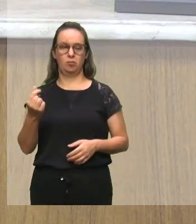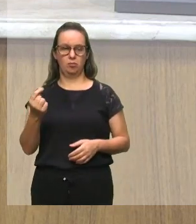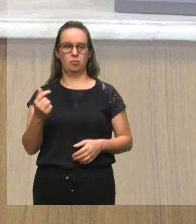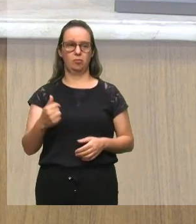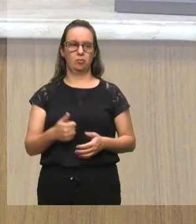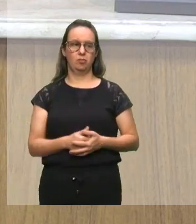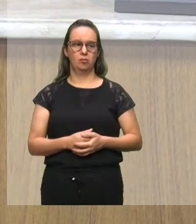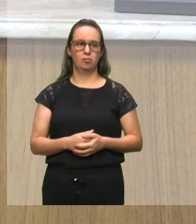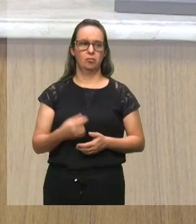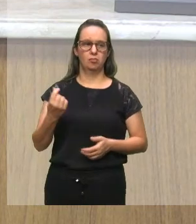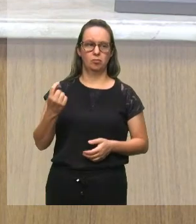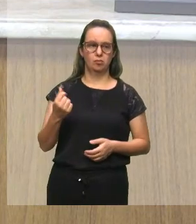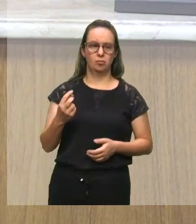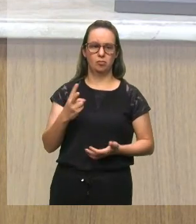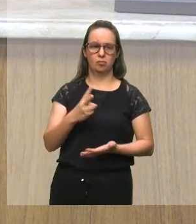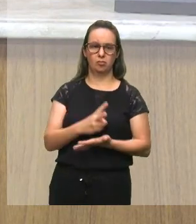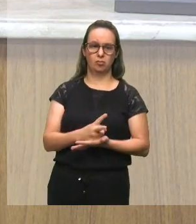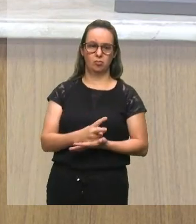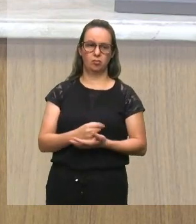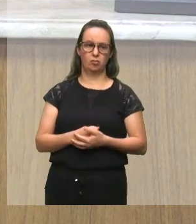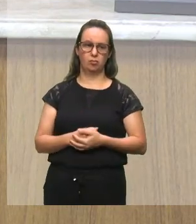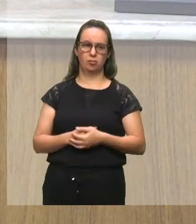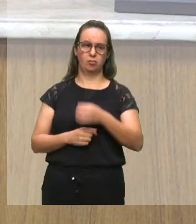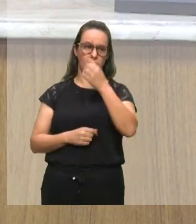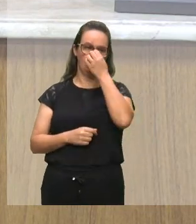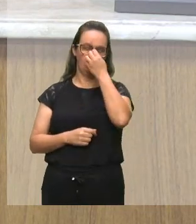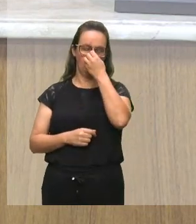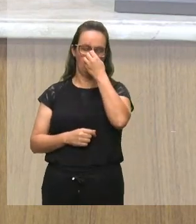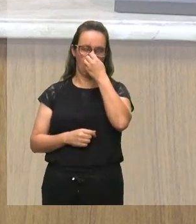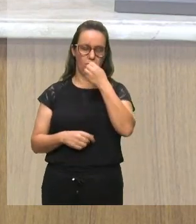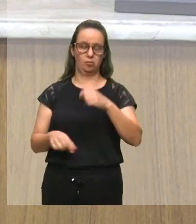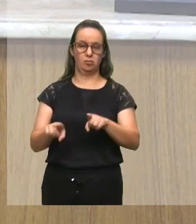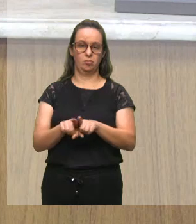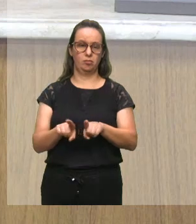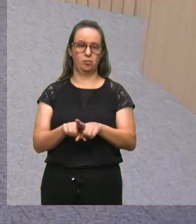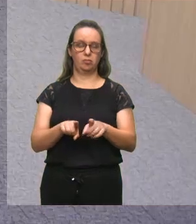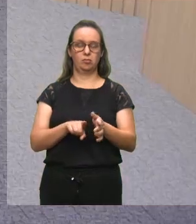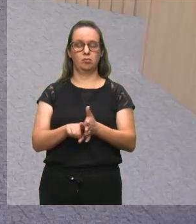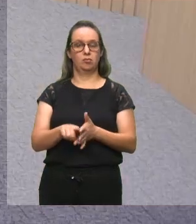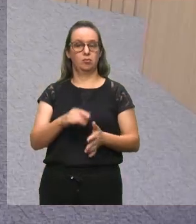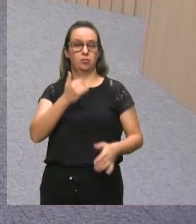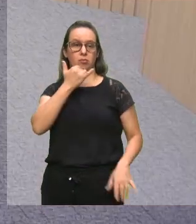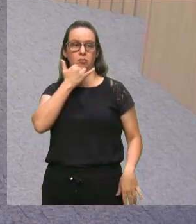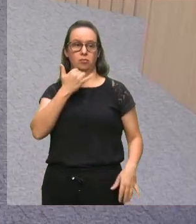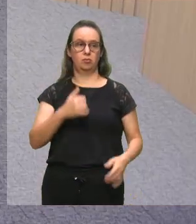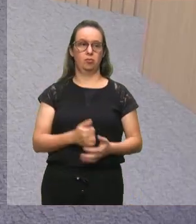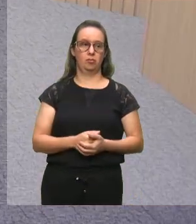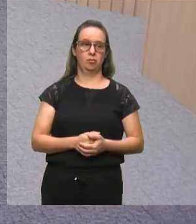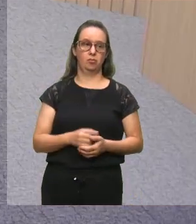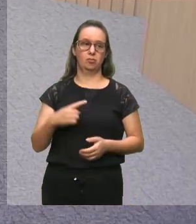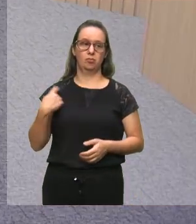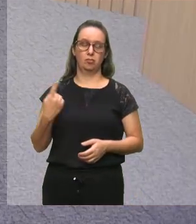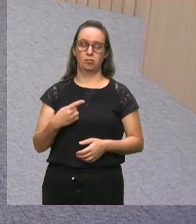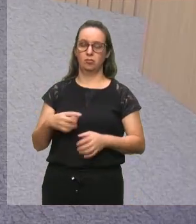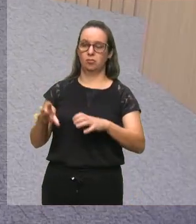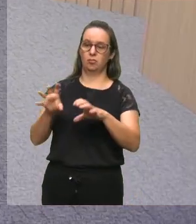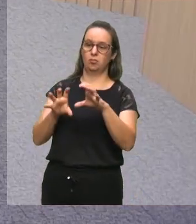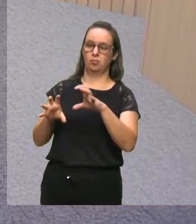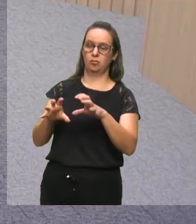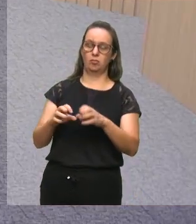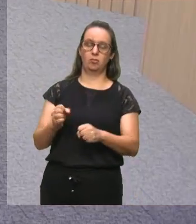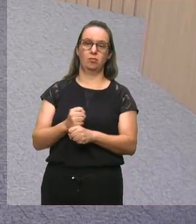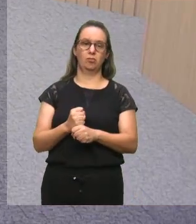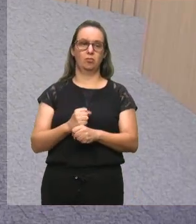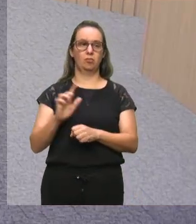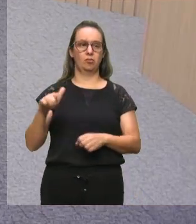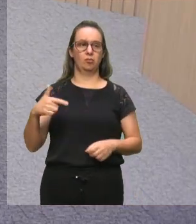a mesma. É, essa tá? é a pergunta, Felipe, porque, assim, desculpe interromper, como eu disse, a gente está planejando para o ano que vem, e está na